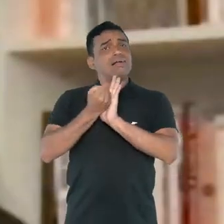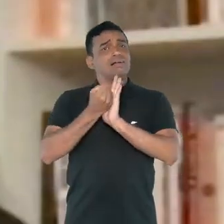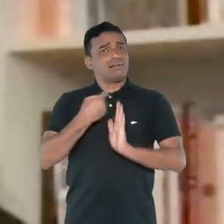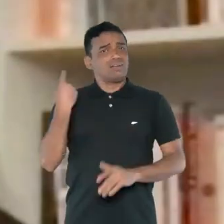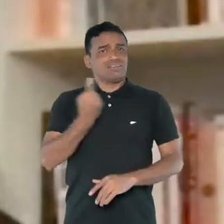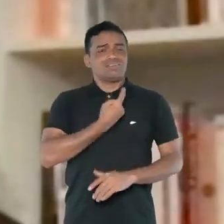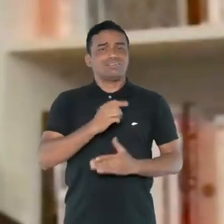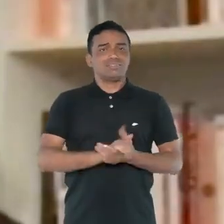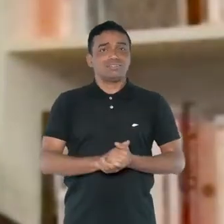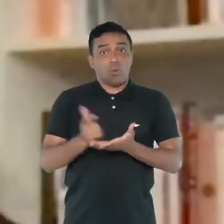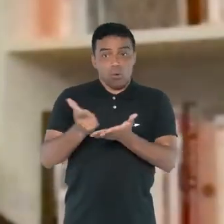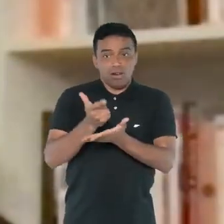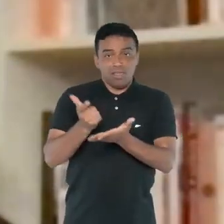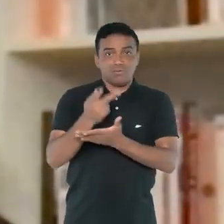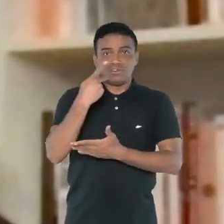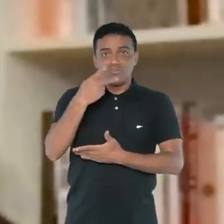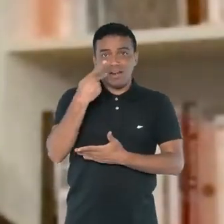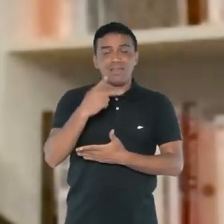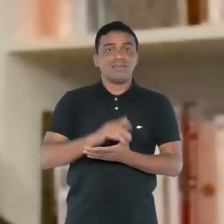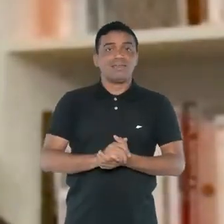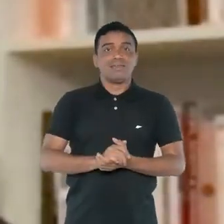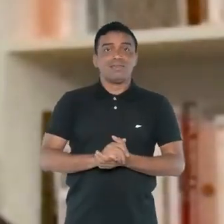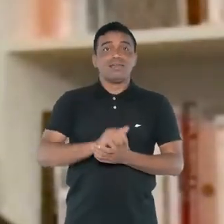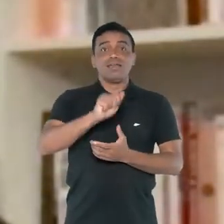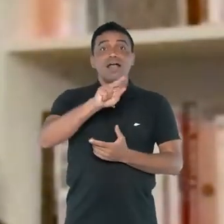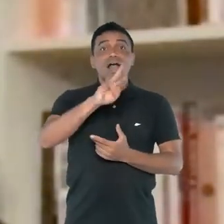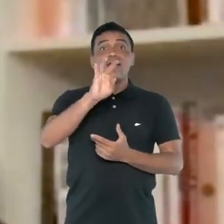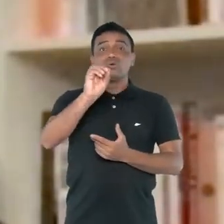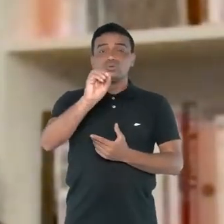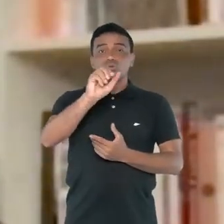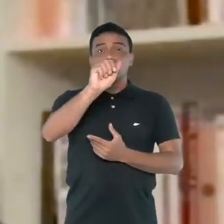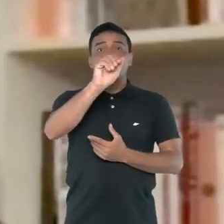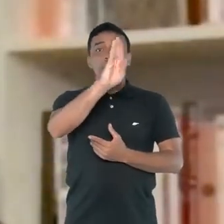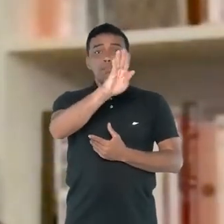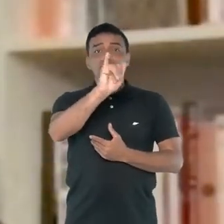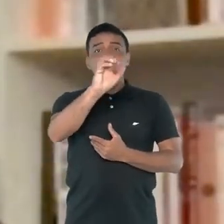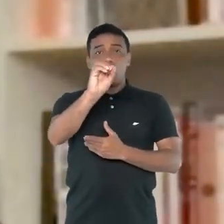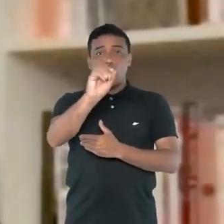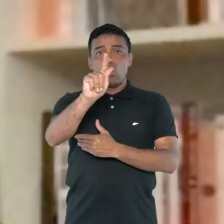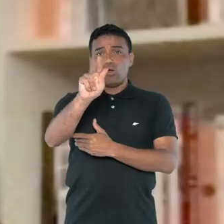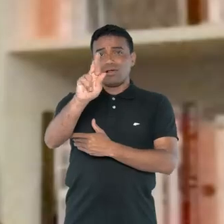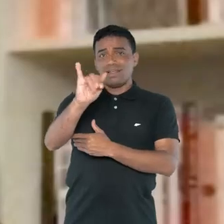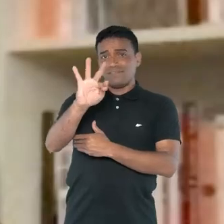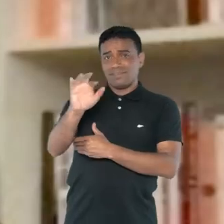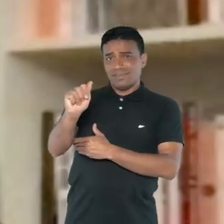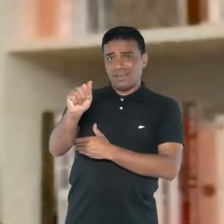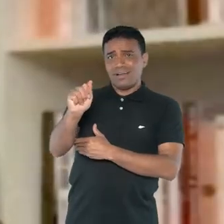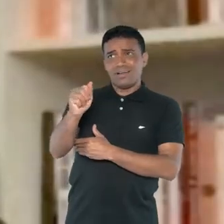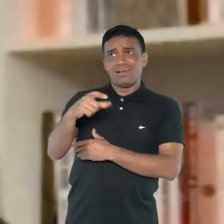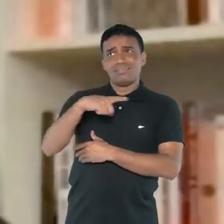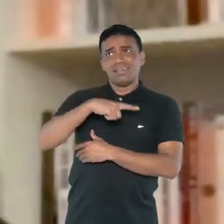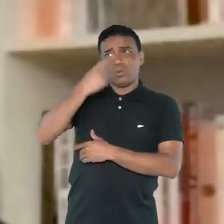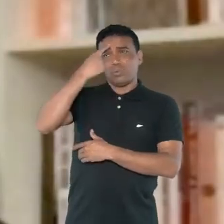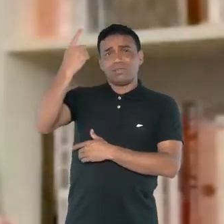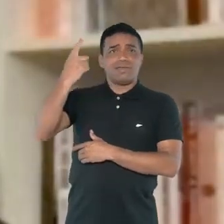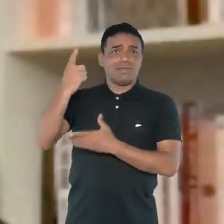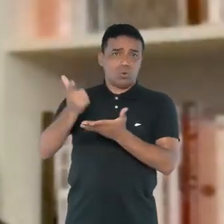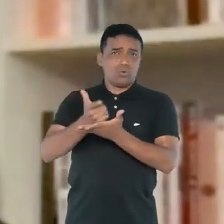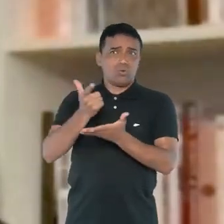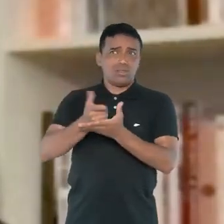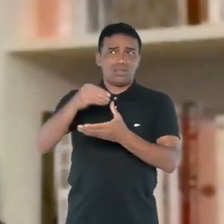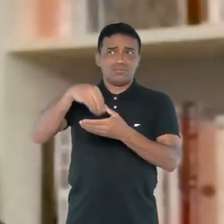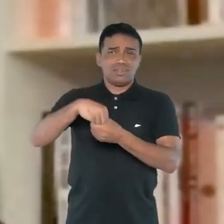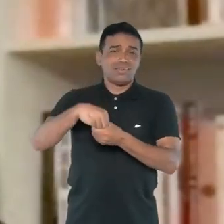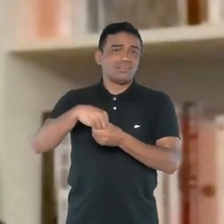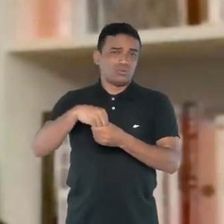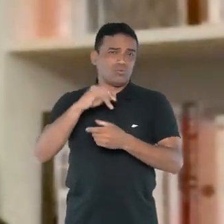livro que eu mencionei há pouco e que se chama Autobiografia, há lá uma frase, ou há lá uma ideia em que eu digo mais ou